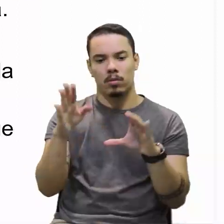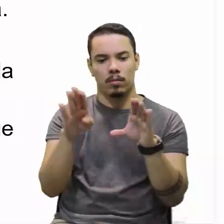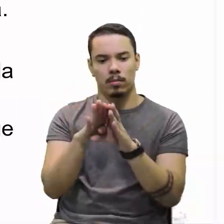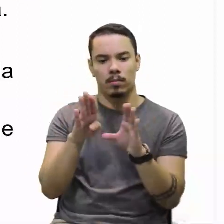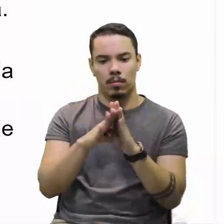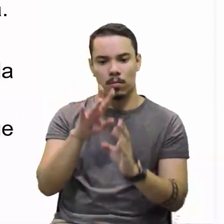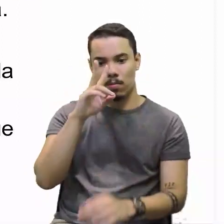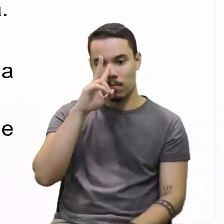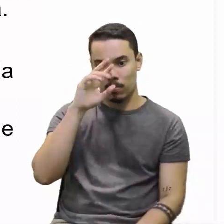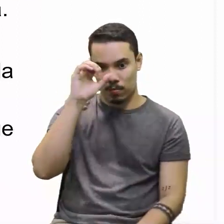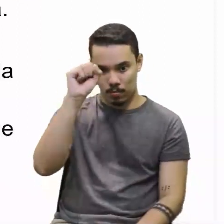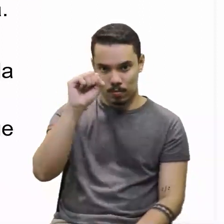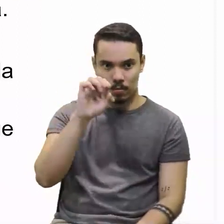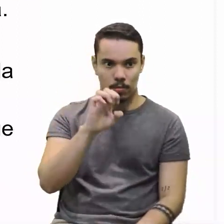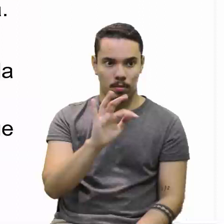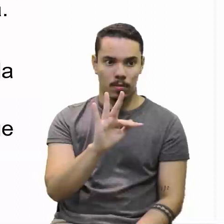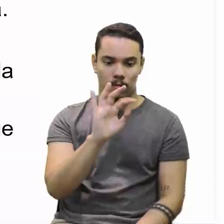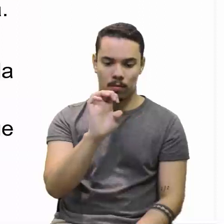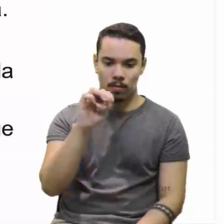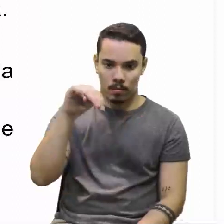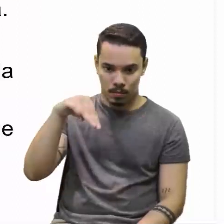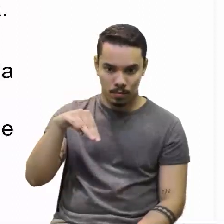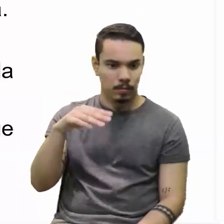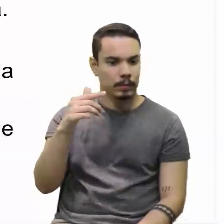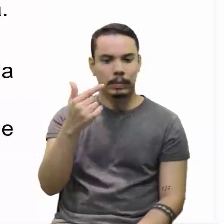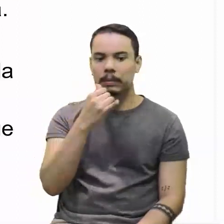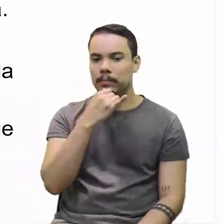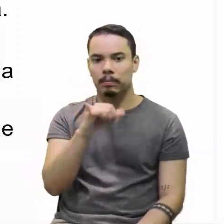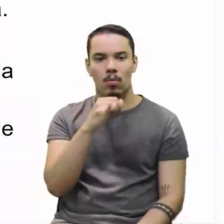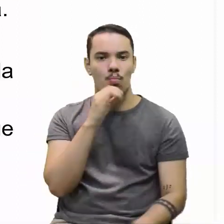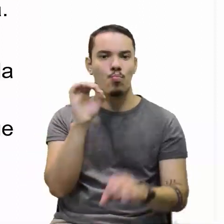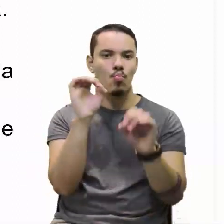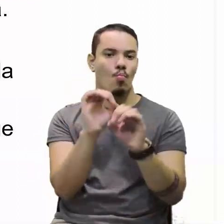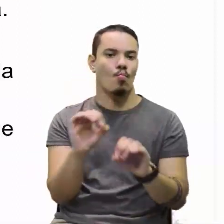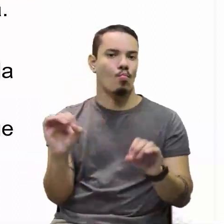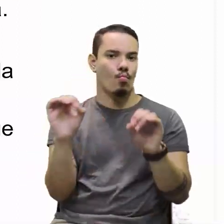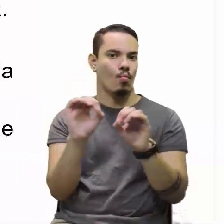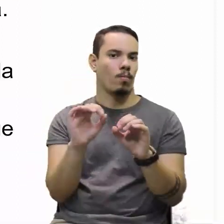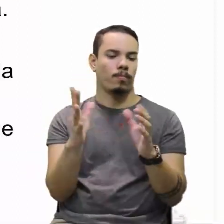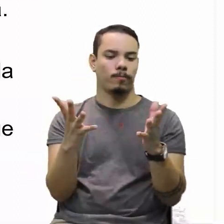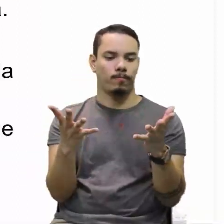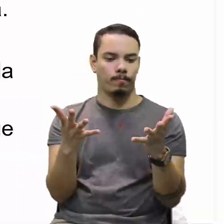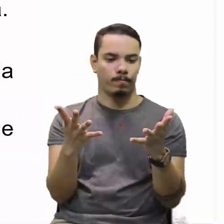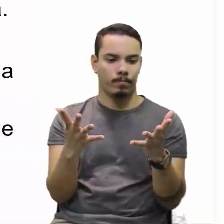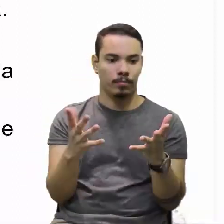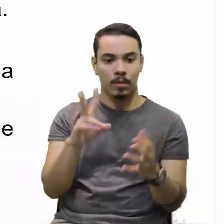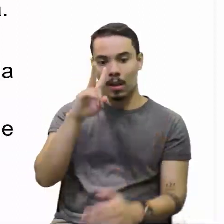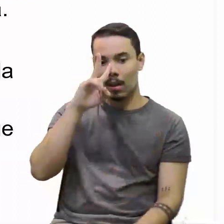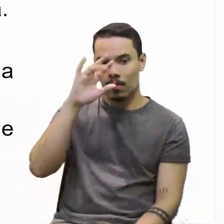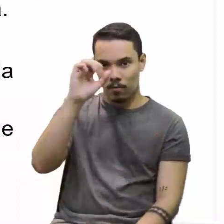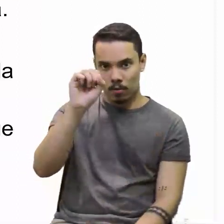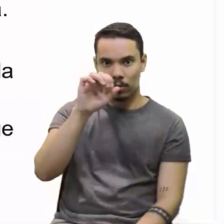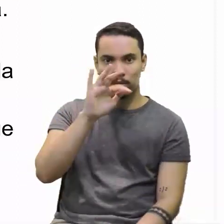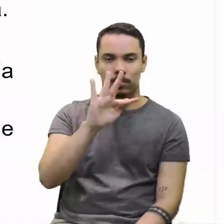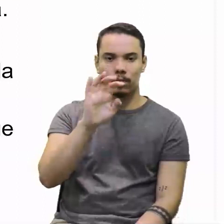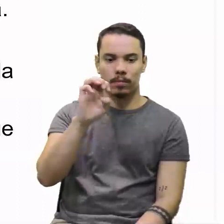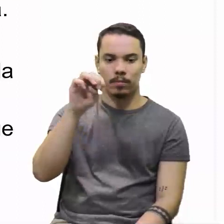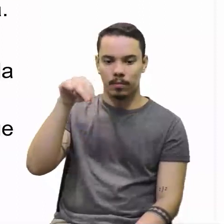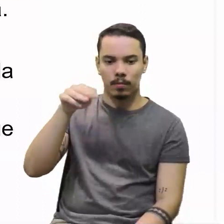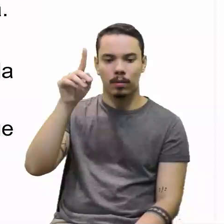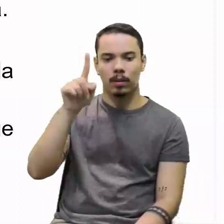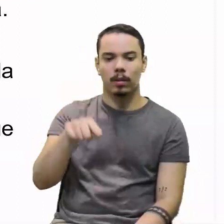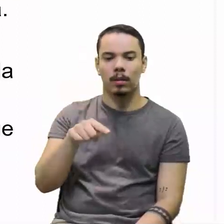força eletromotriz sem que corrente elétrica circule na espira. A força eletromotriz na espira